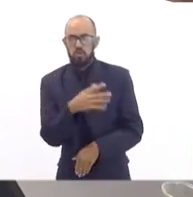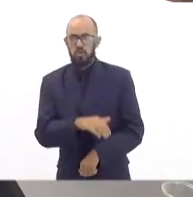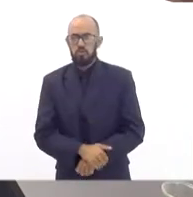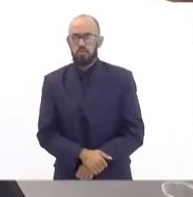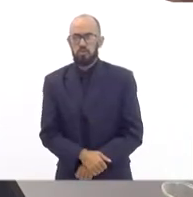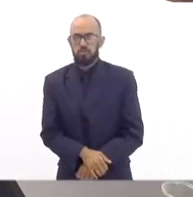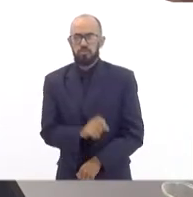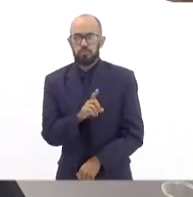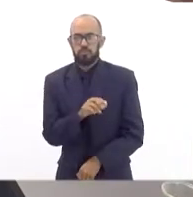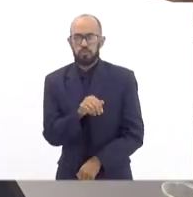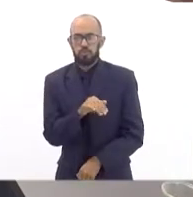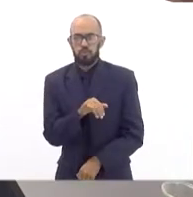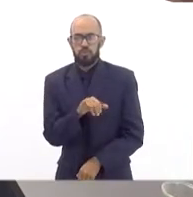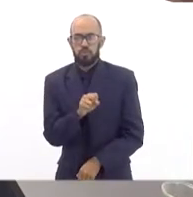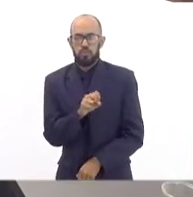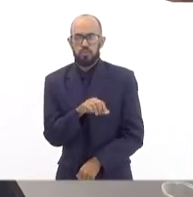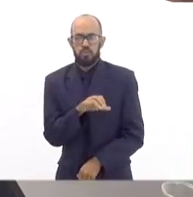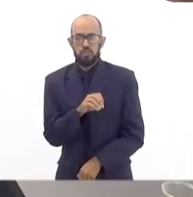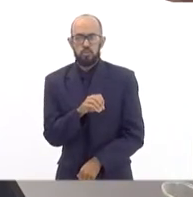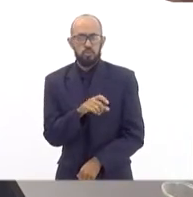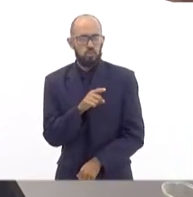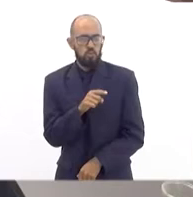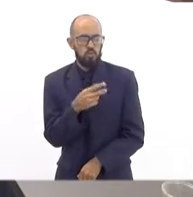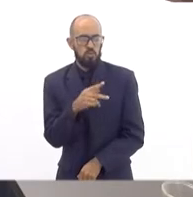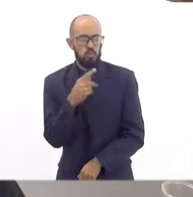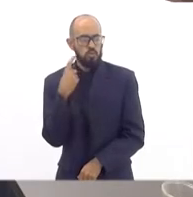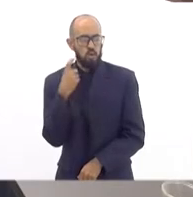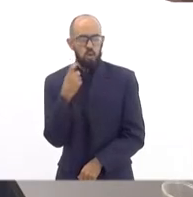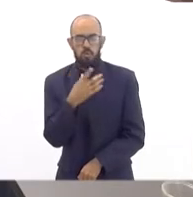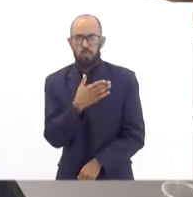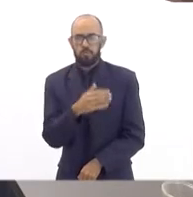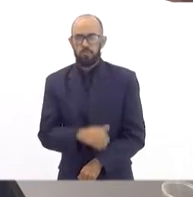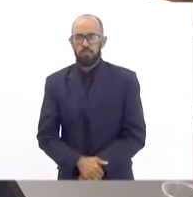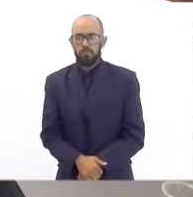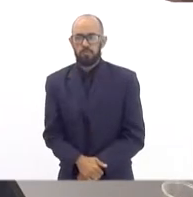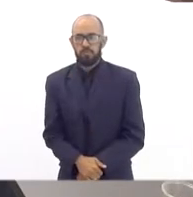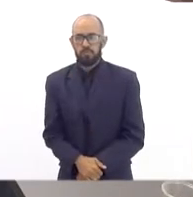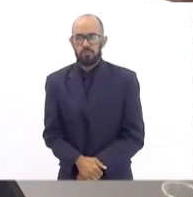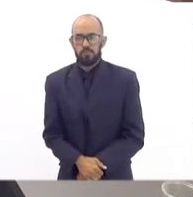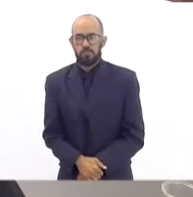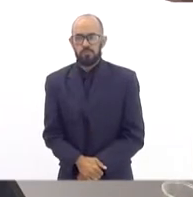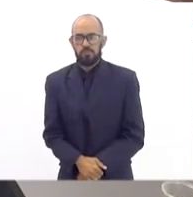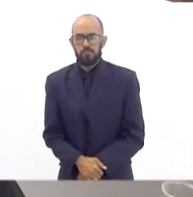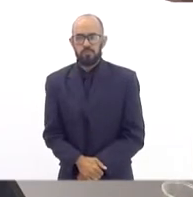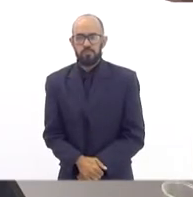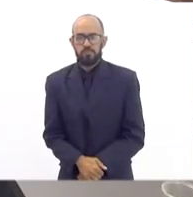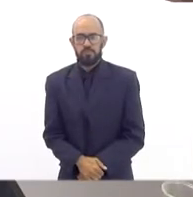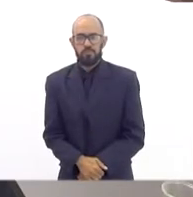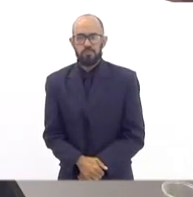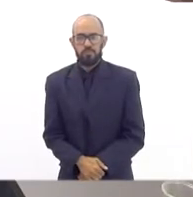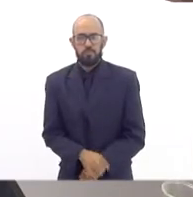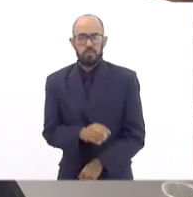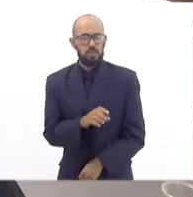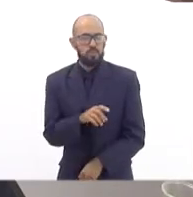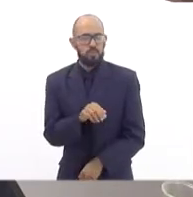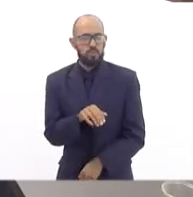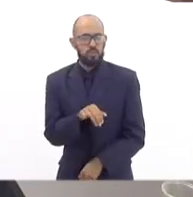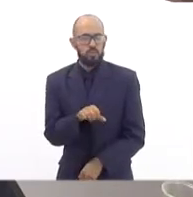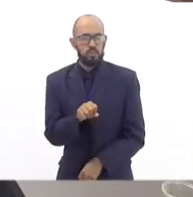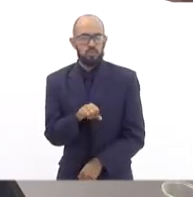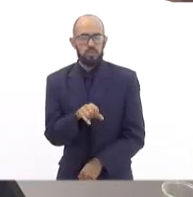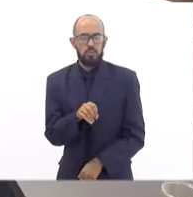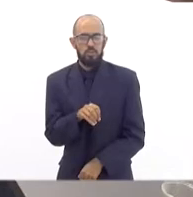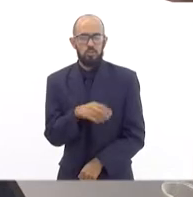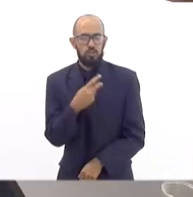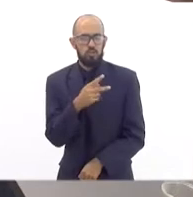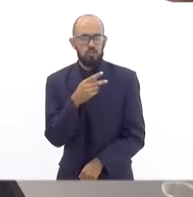Dionísio, corta teu som, Dionísio. Você está falando no telefone, Dionísio. Está saindo tua conversa